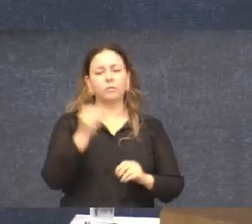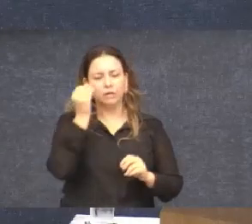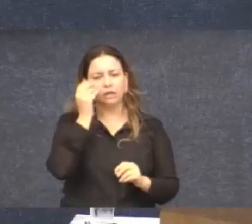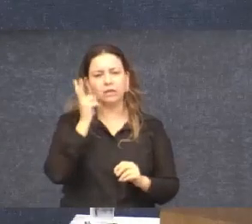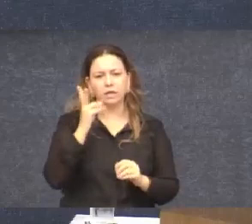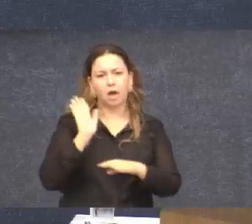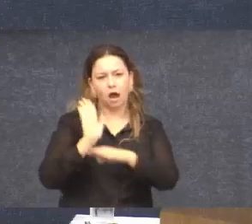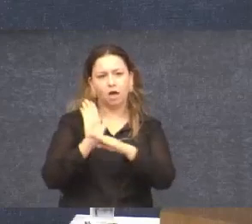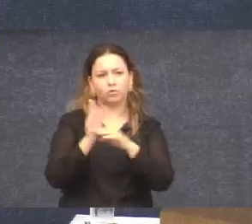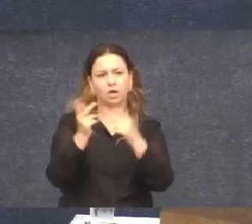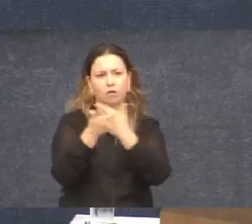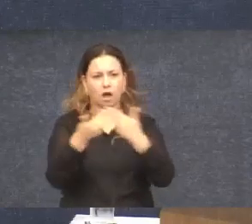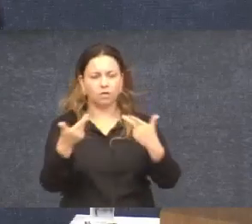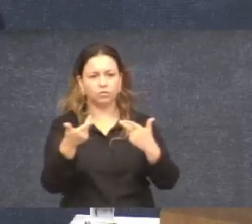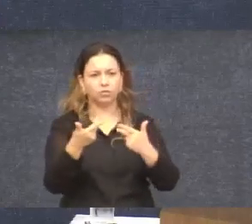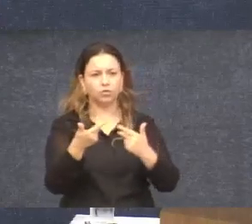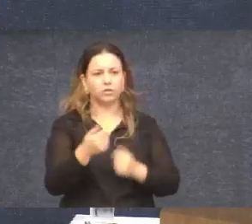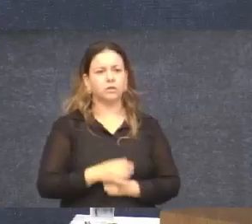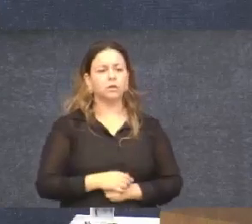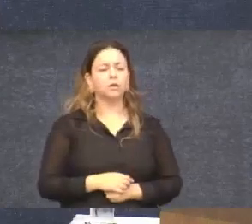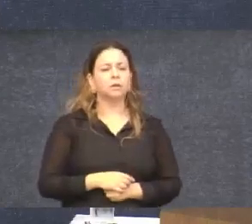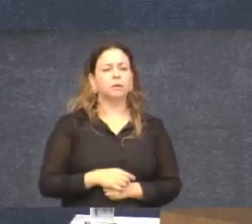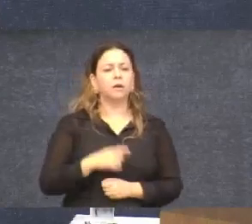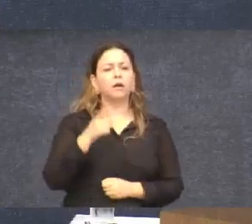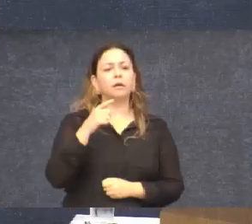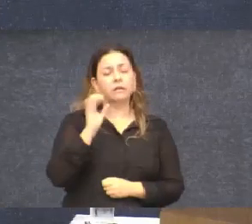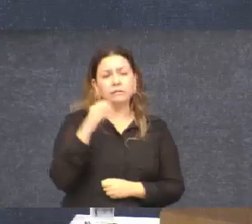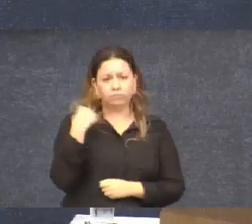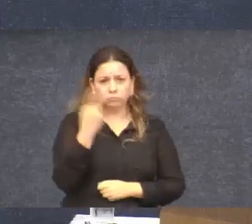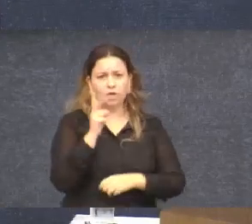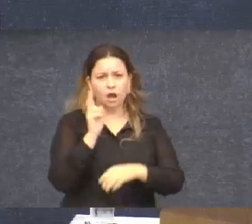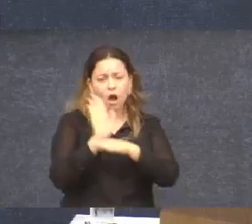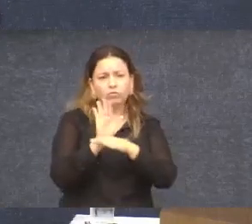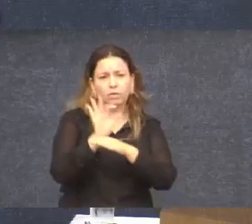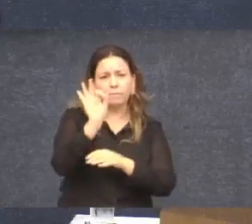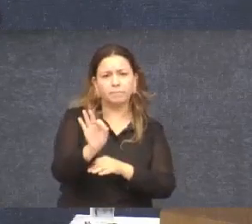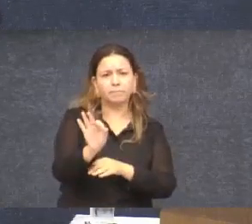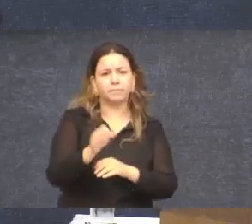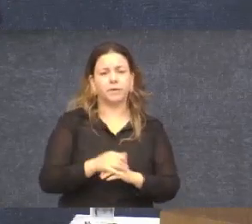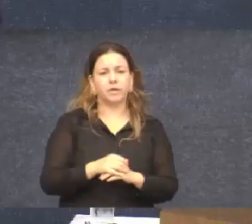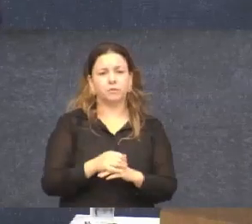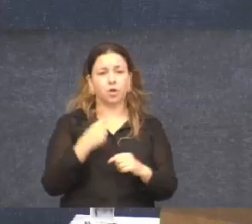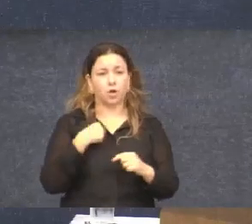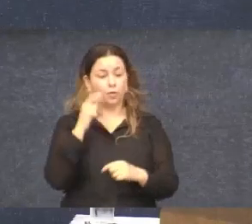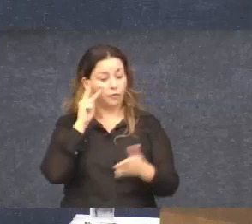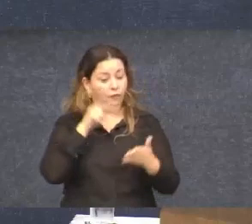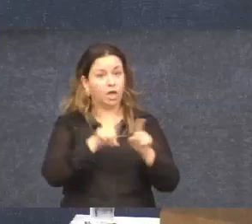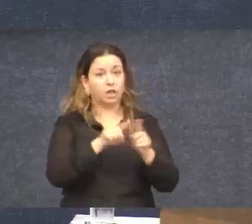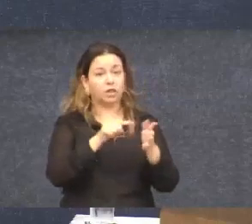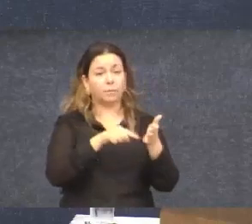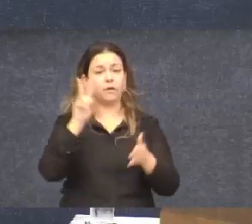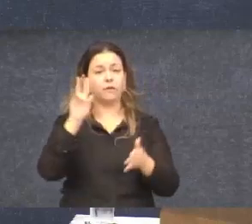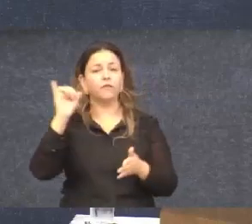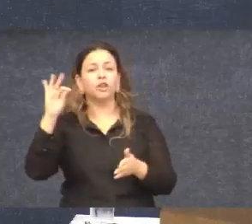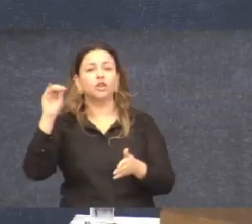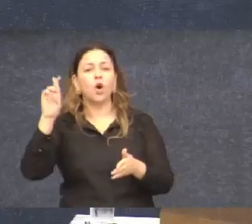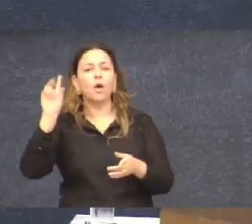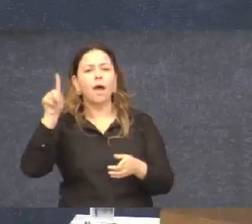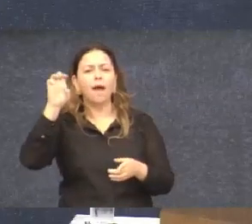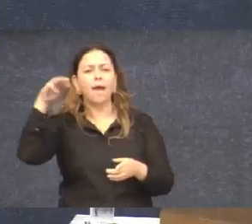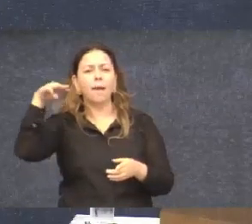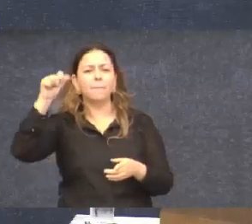pessoa. E a gente percebe que você faz aquilo assim, para ajudar mesmo, né? Eu vi aqui também o Vitória da Imater, né,